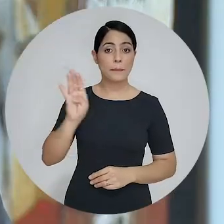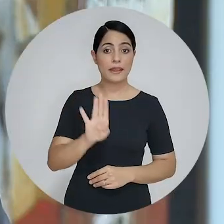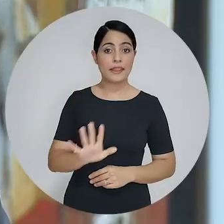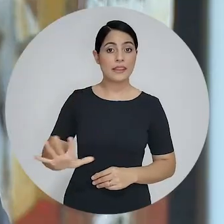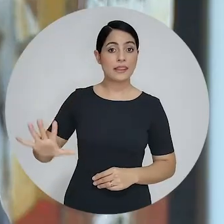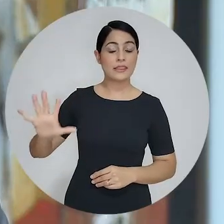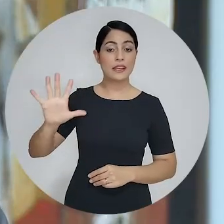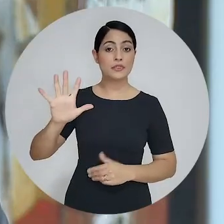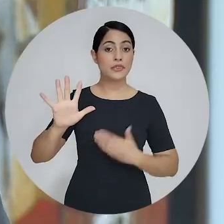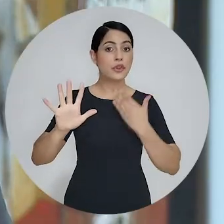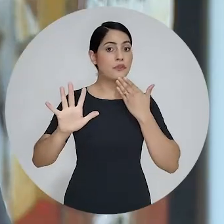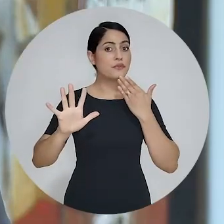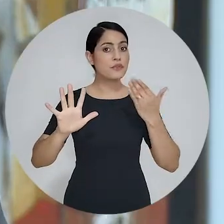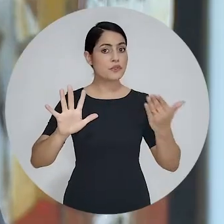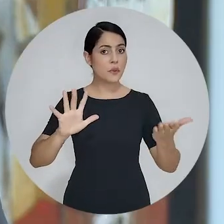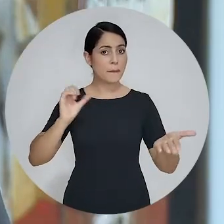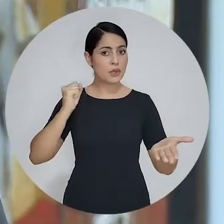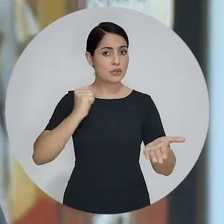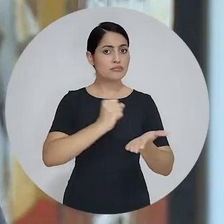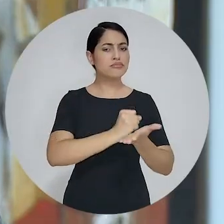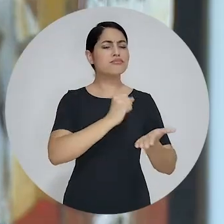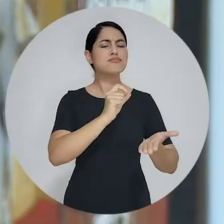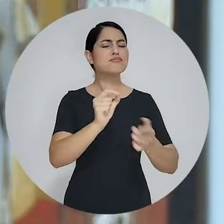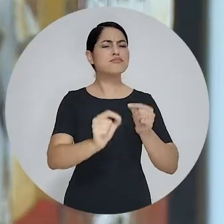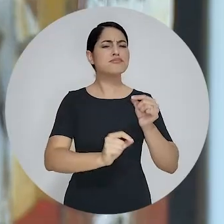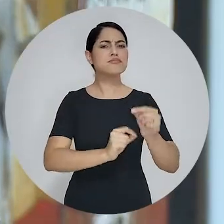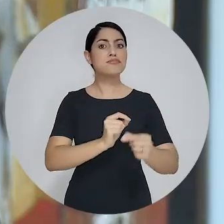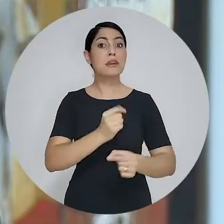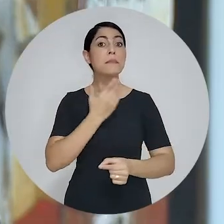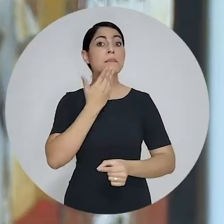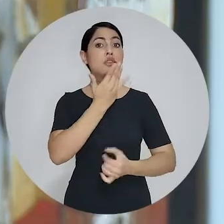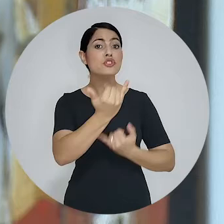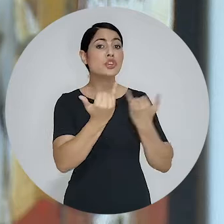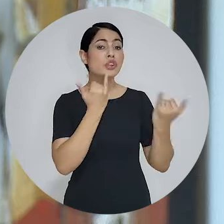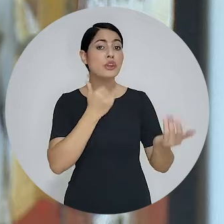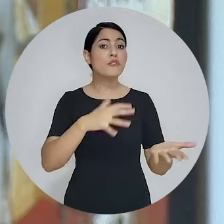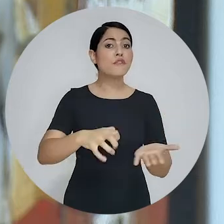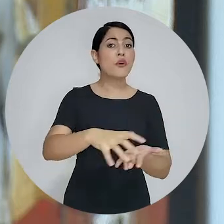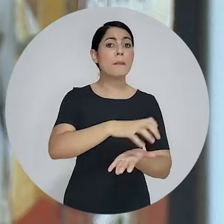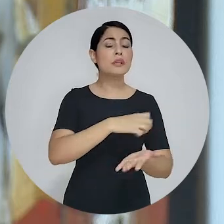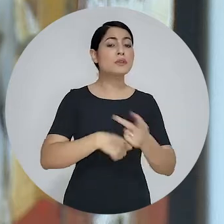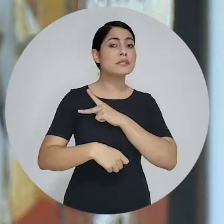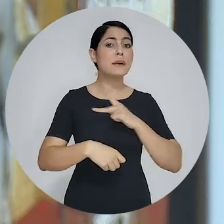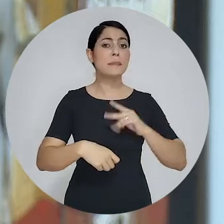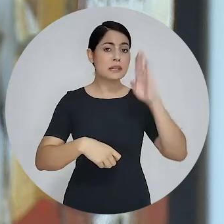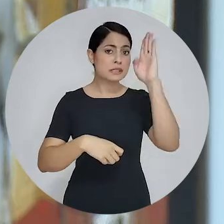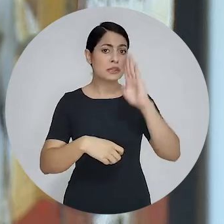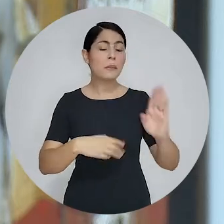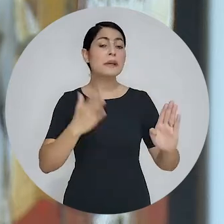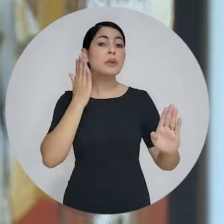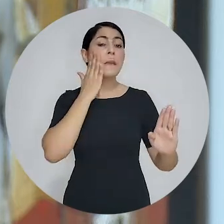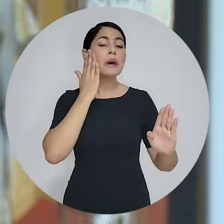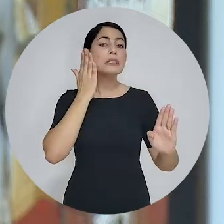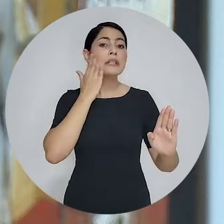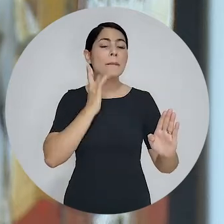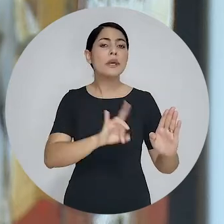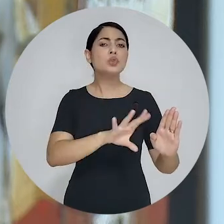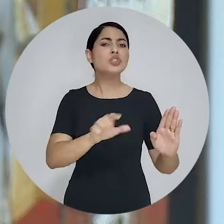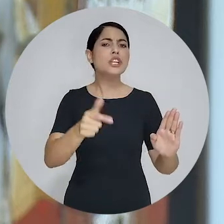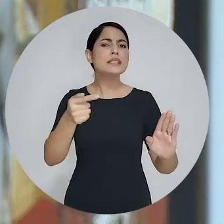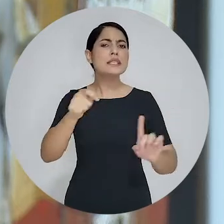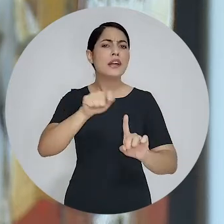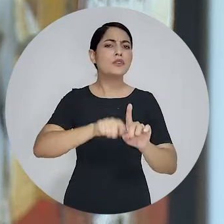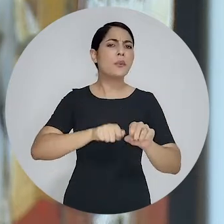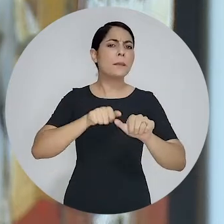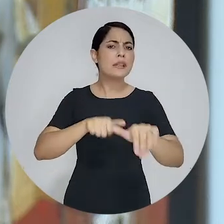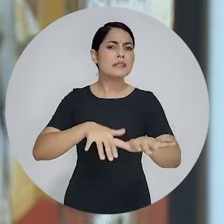A OAB Nacional protocolou um requerimento solicitando informações da Presidência da República acerca dos gastos públicos para a